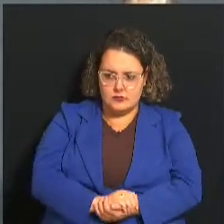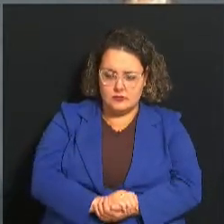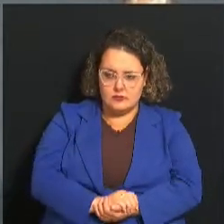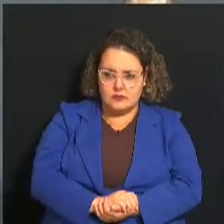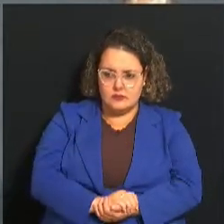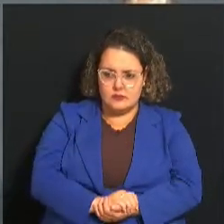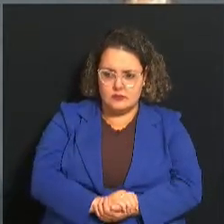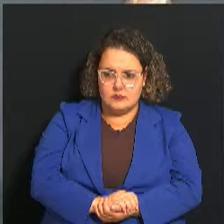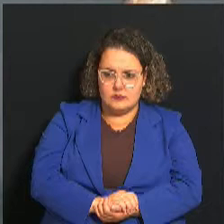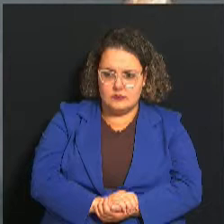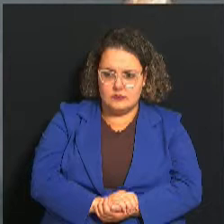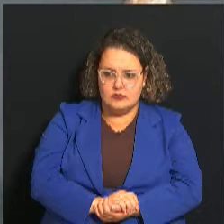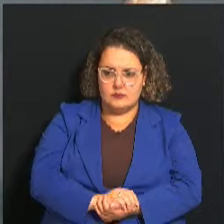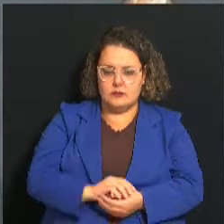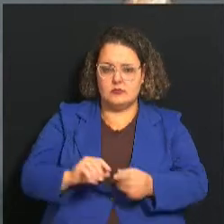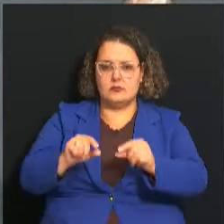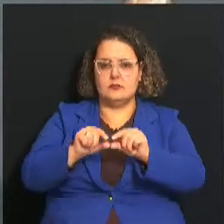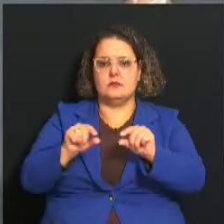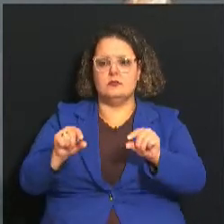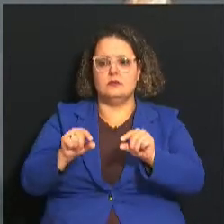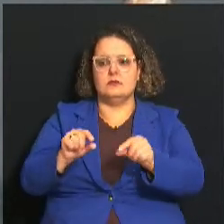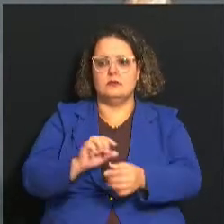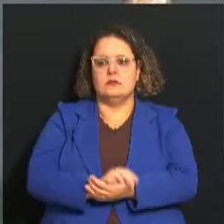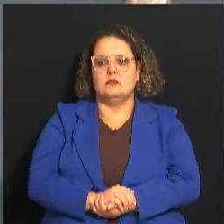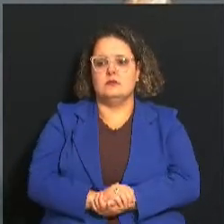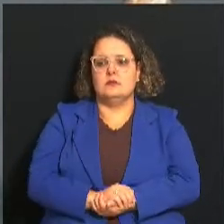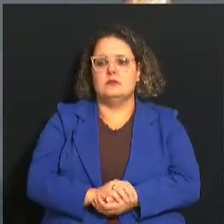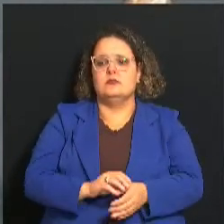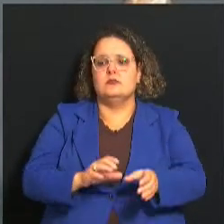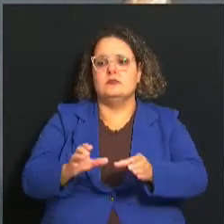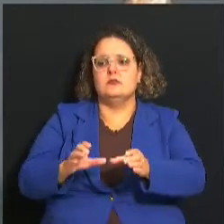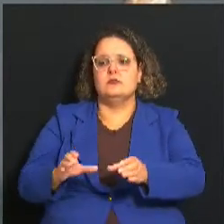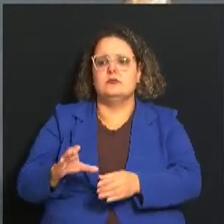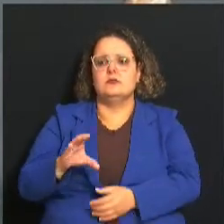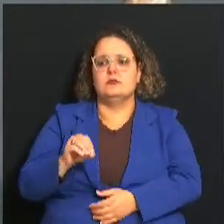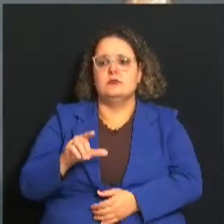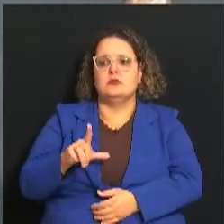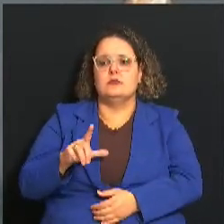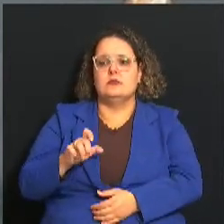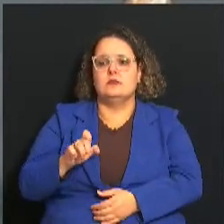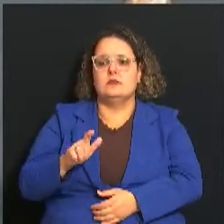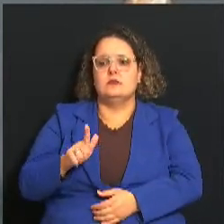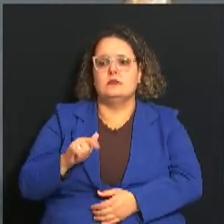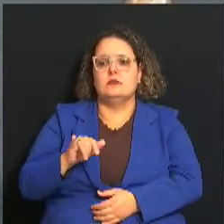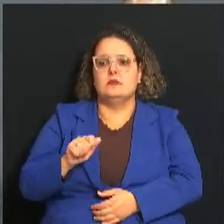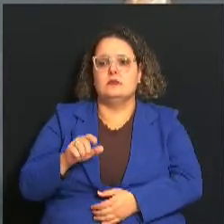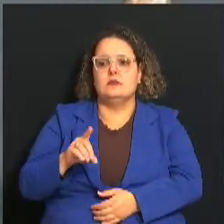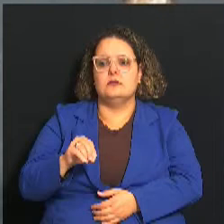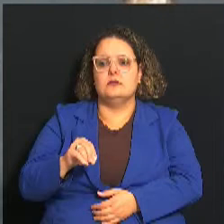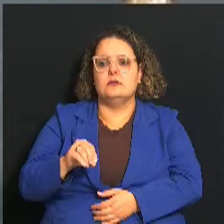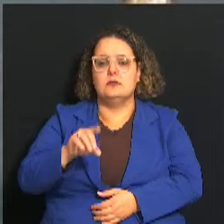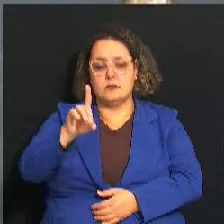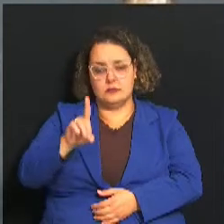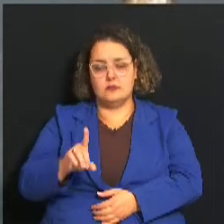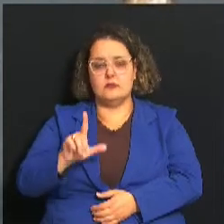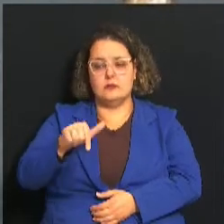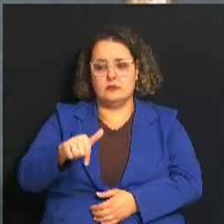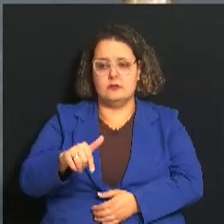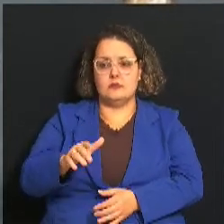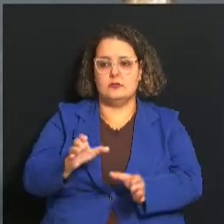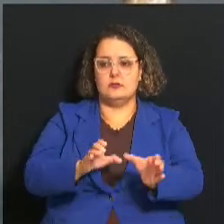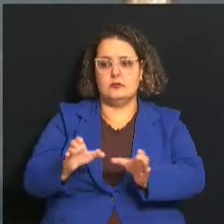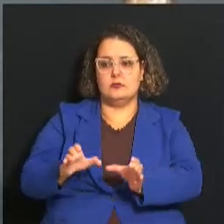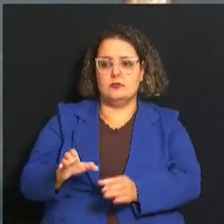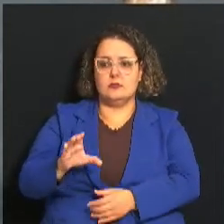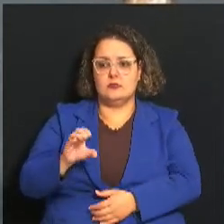Tem um outro item que fala pela coordenação do colegiado. Então, ora fala direção do colegiado, ora fala coordenação